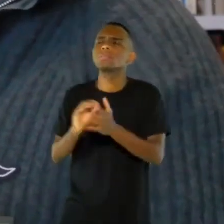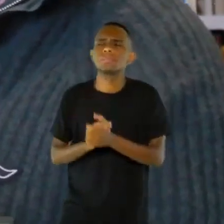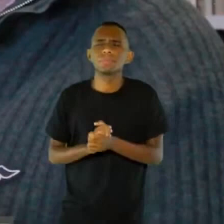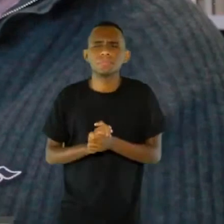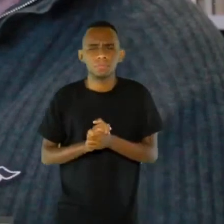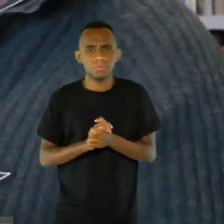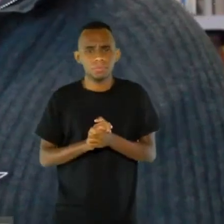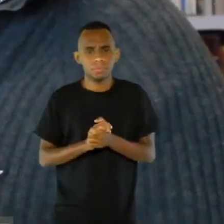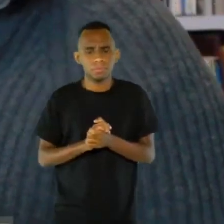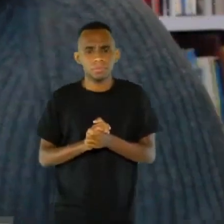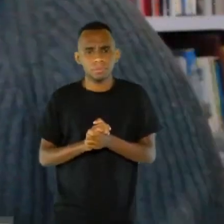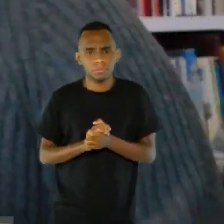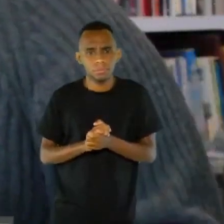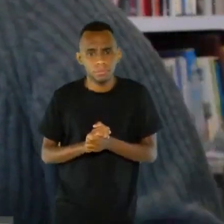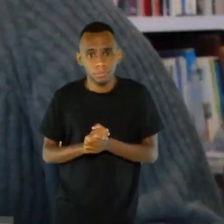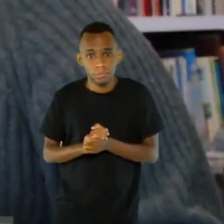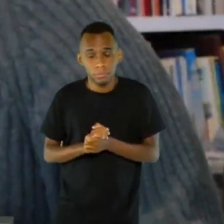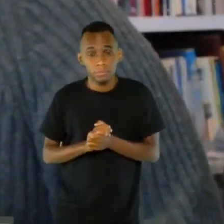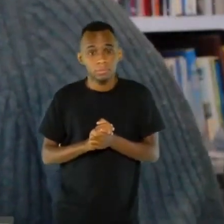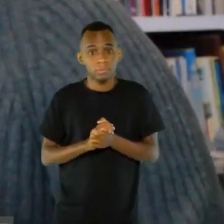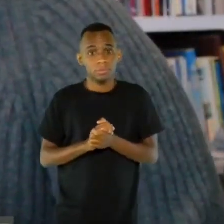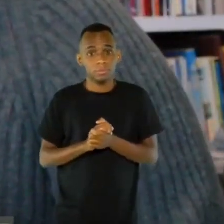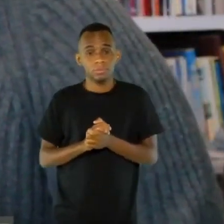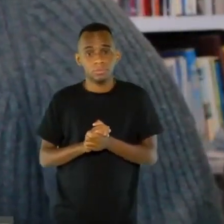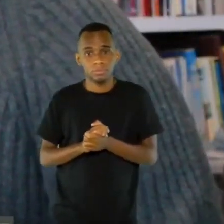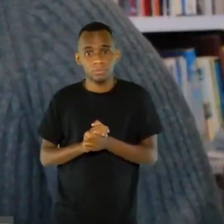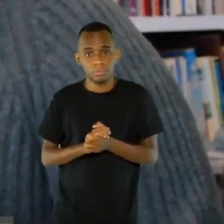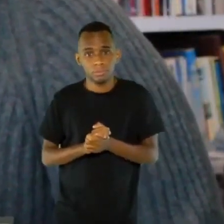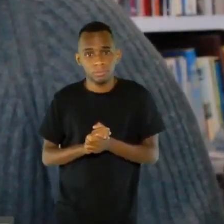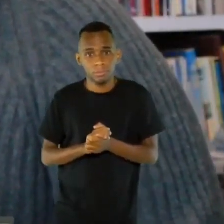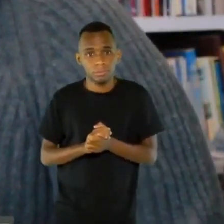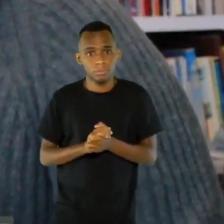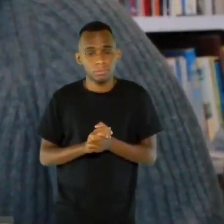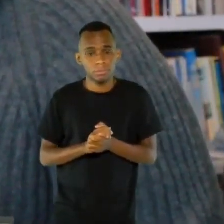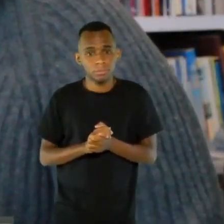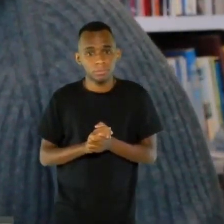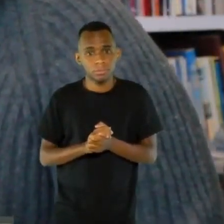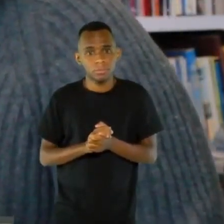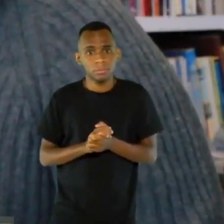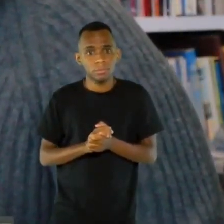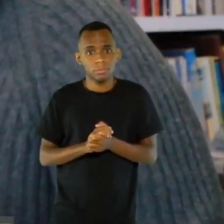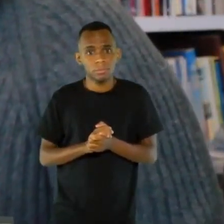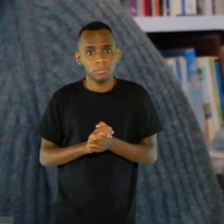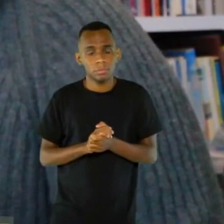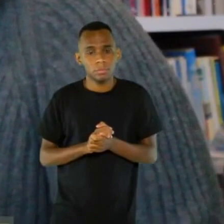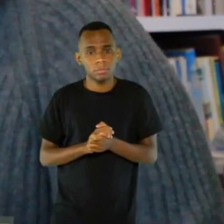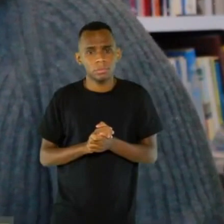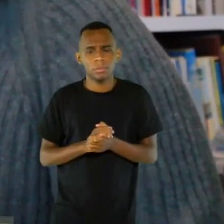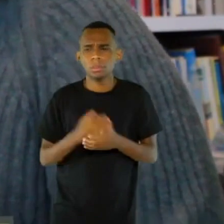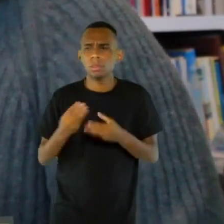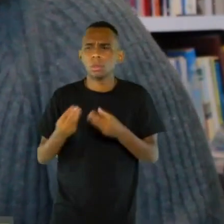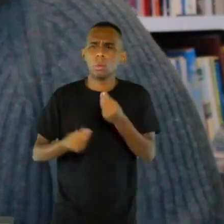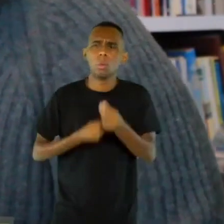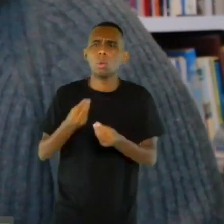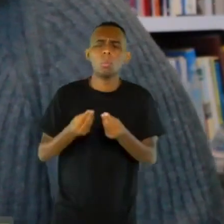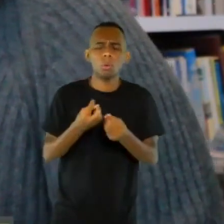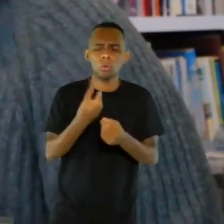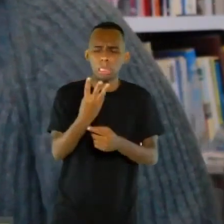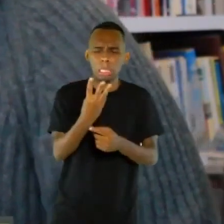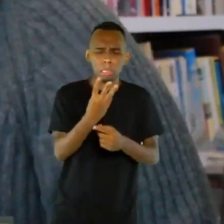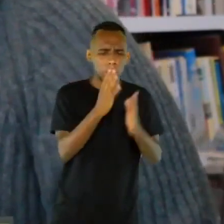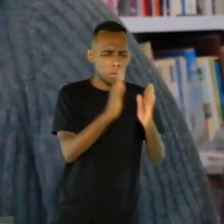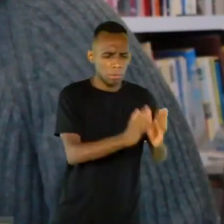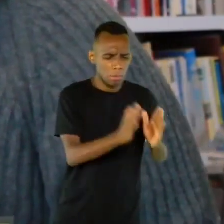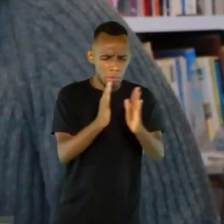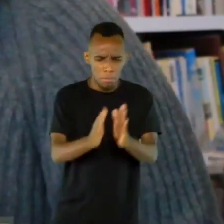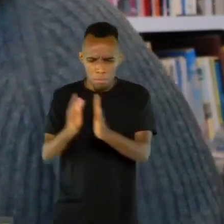fazer essa pergunta, a pergunta idiota. Que numerologia é essa, Patrícia, de três partes, cada uma com